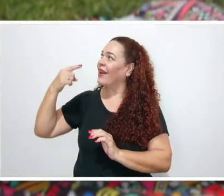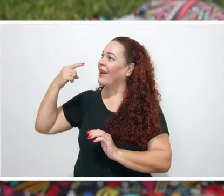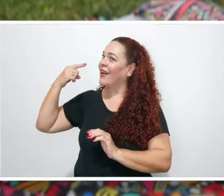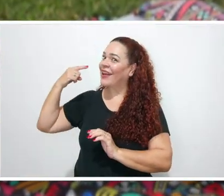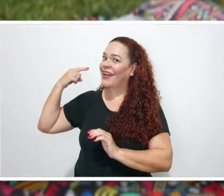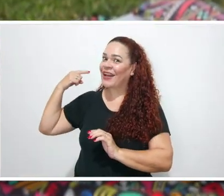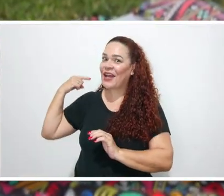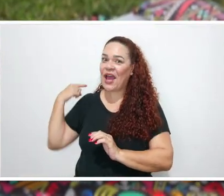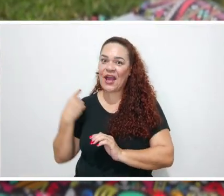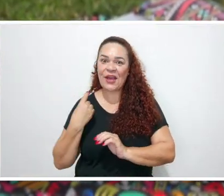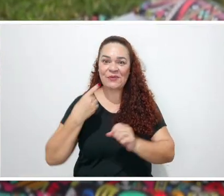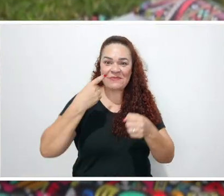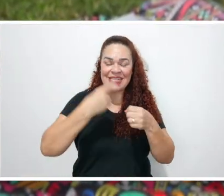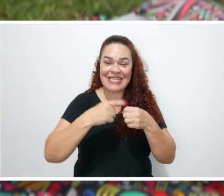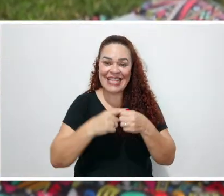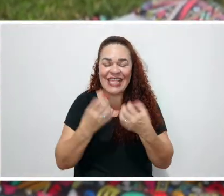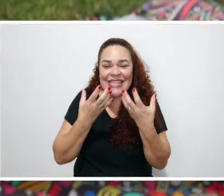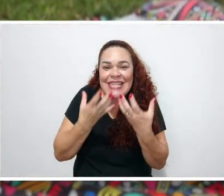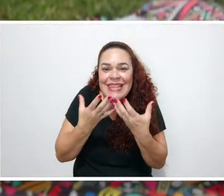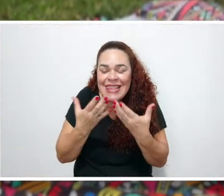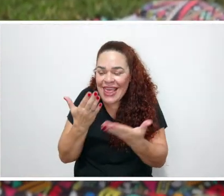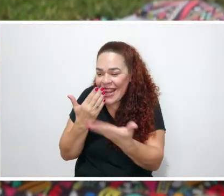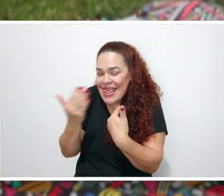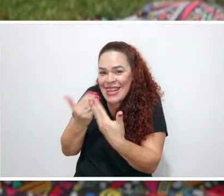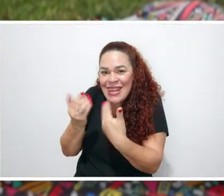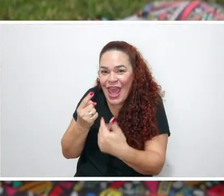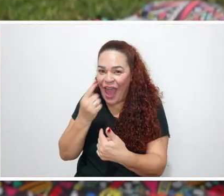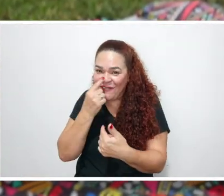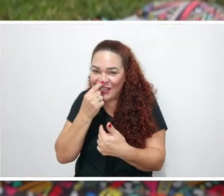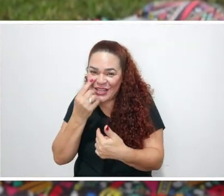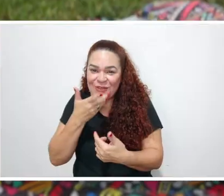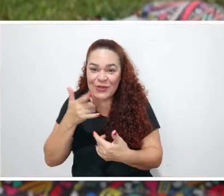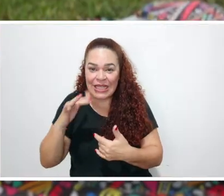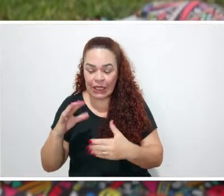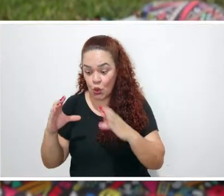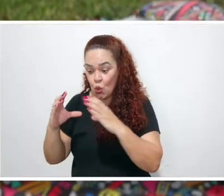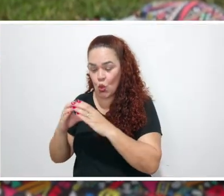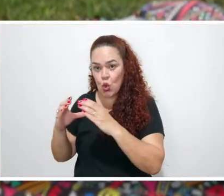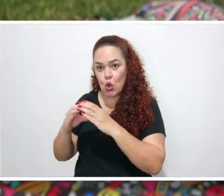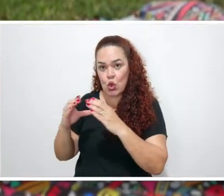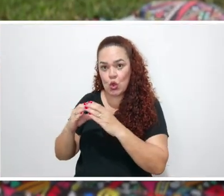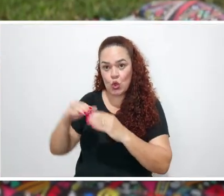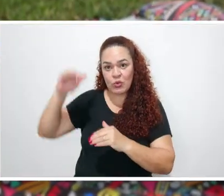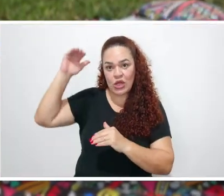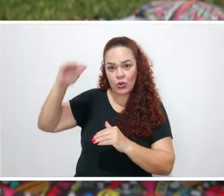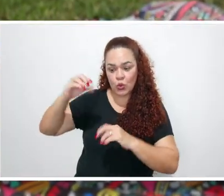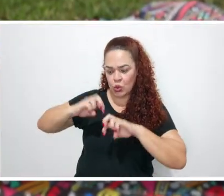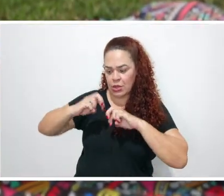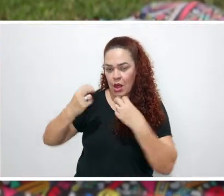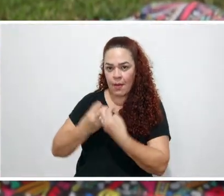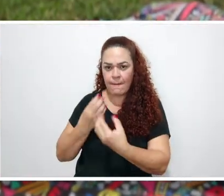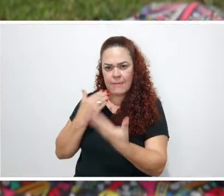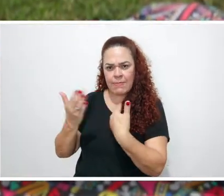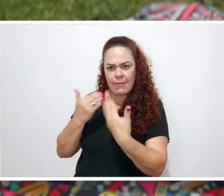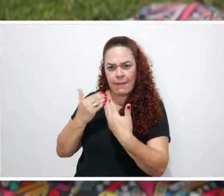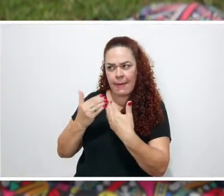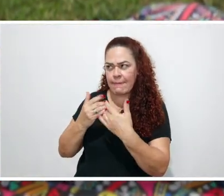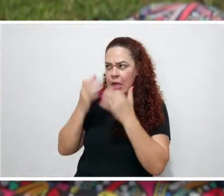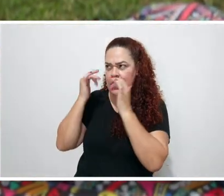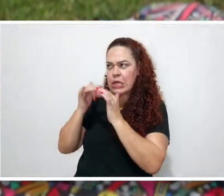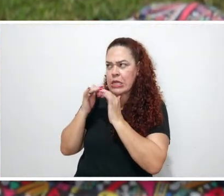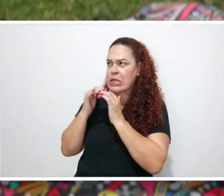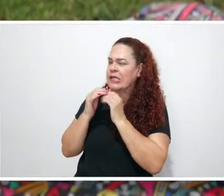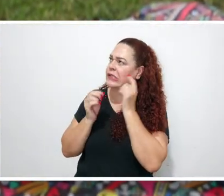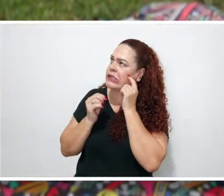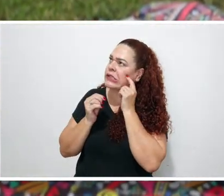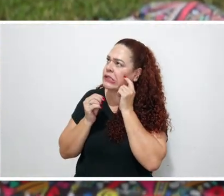muito poder conversar com todas as suas crianças. Um grupo de adultos sentou em uma roda e pensou por muito tempo no que fazer. Eles